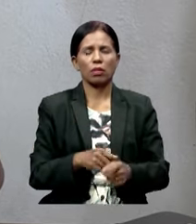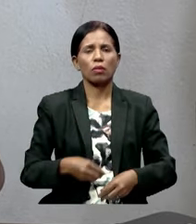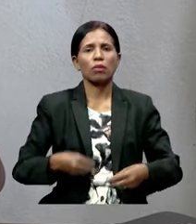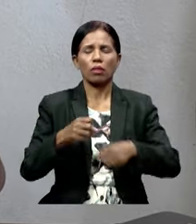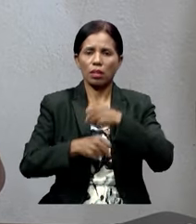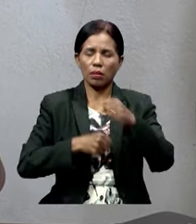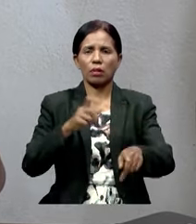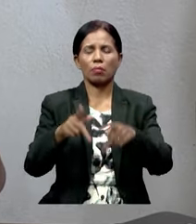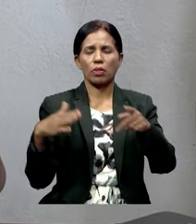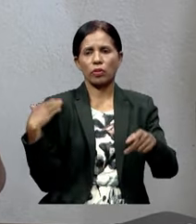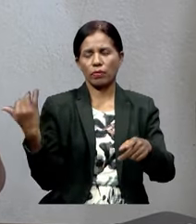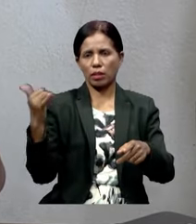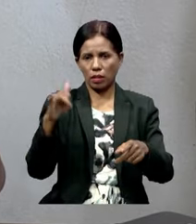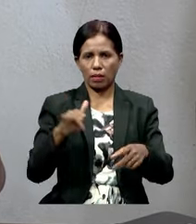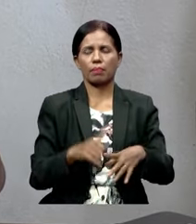sir e crai